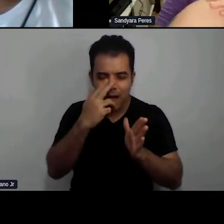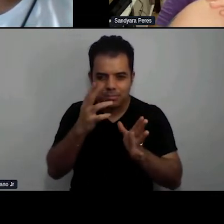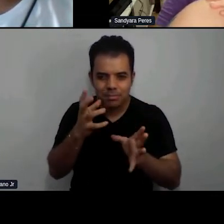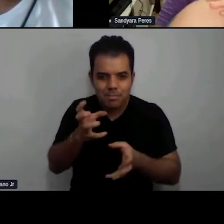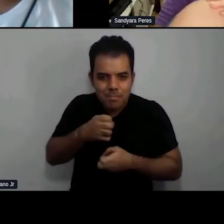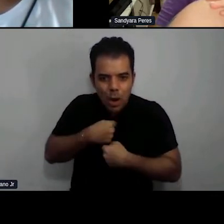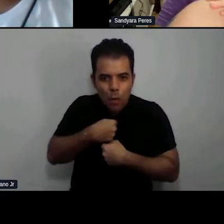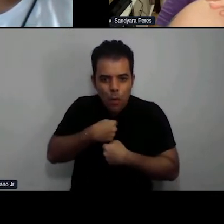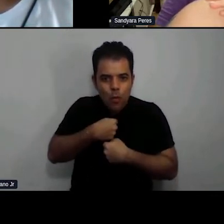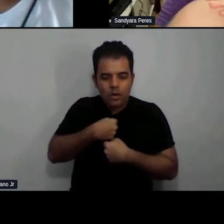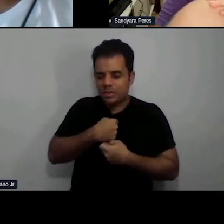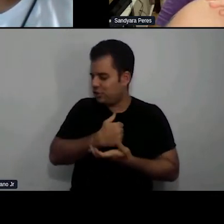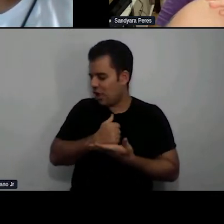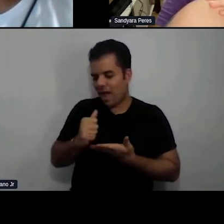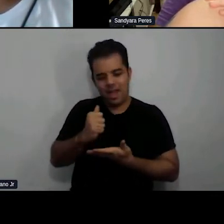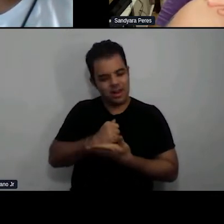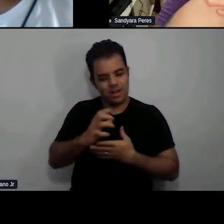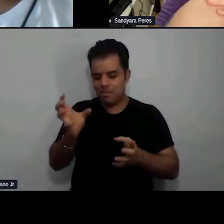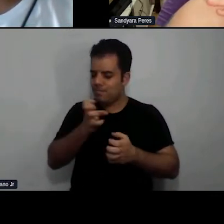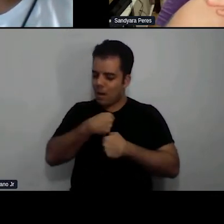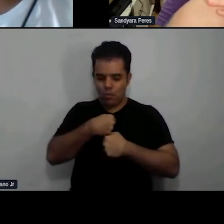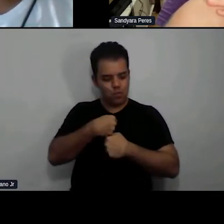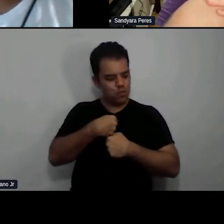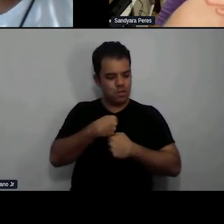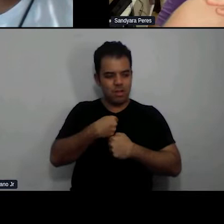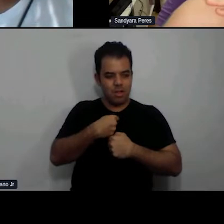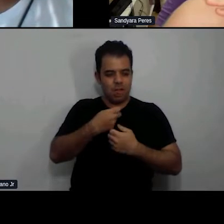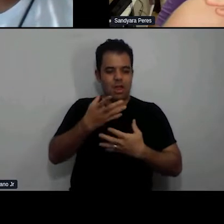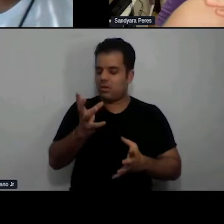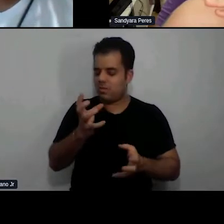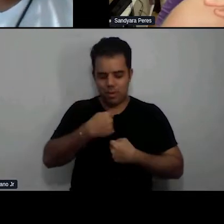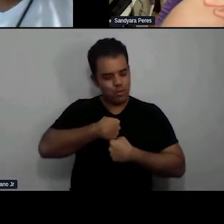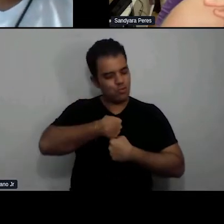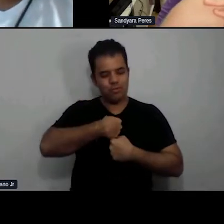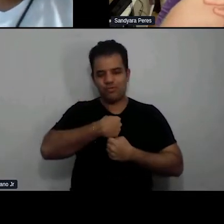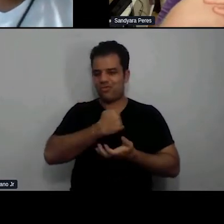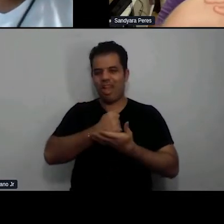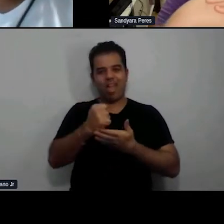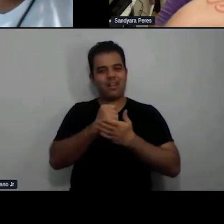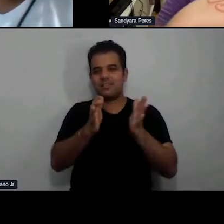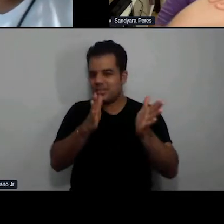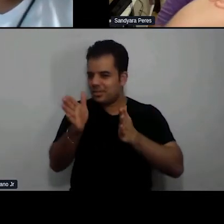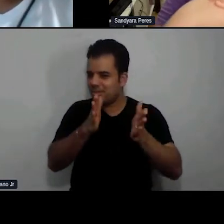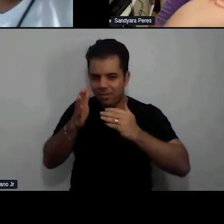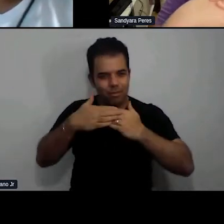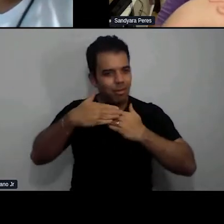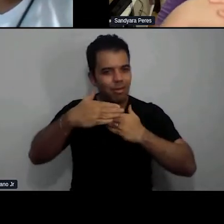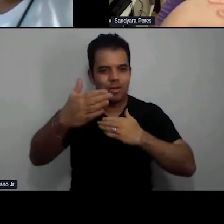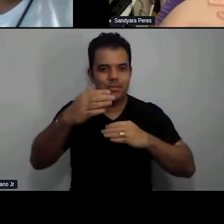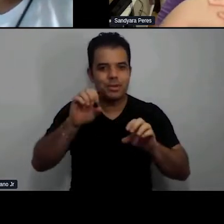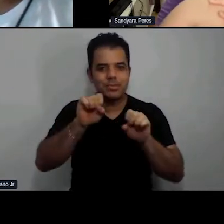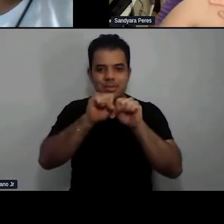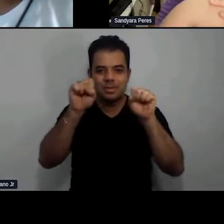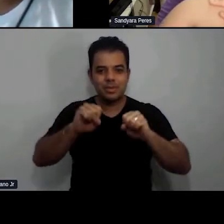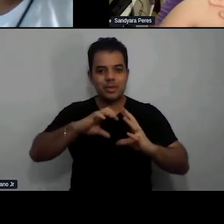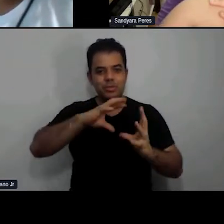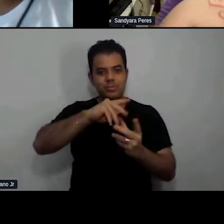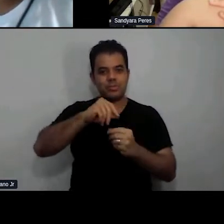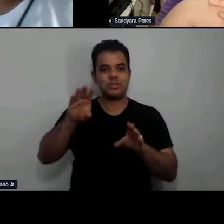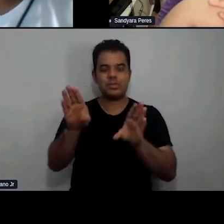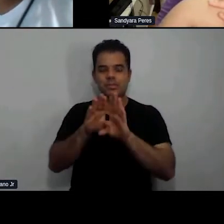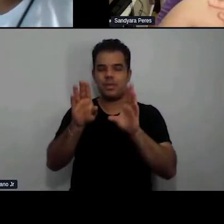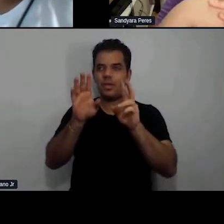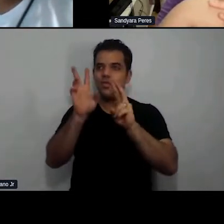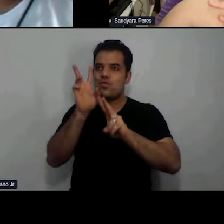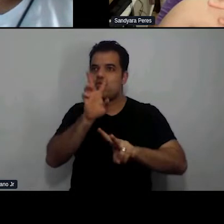como sair mais. Tipo assim, a sua visão de mundo, né? Isso também a gente chama na teologia de cosmovisão,